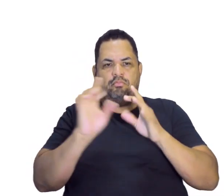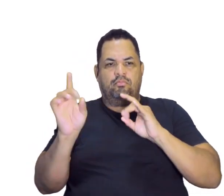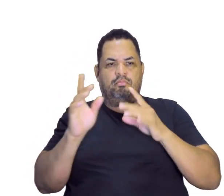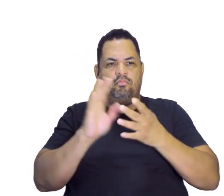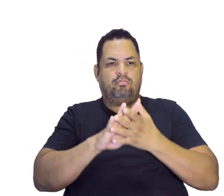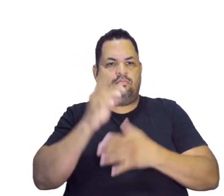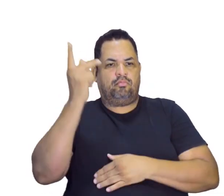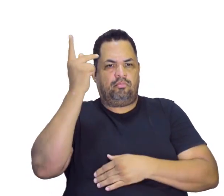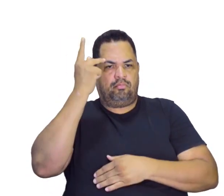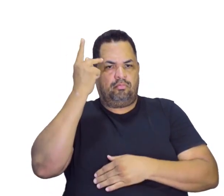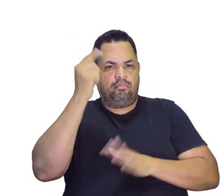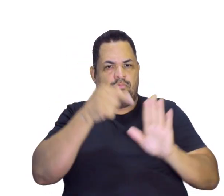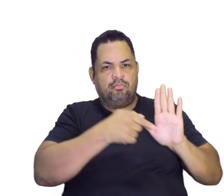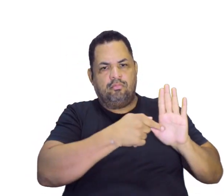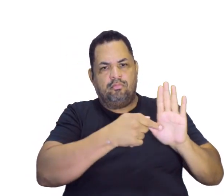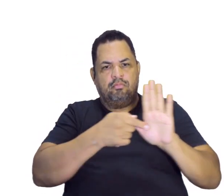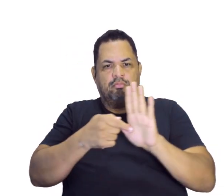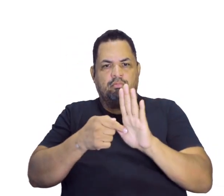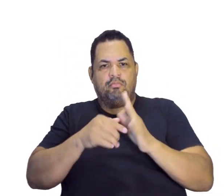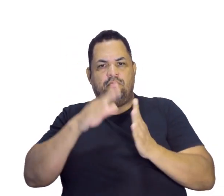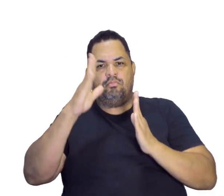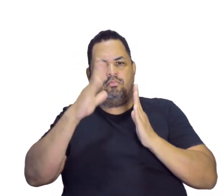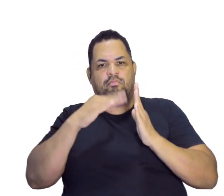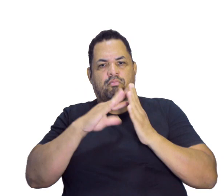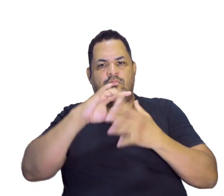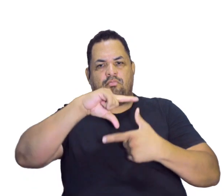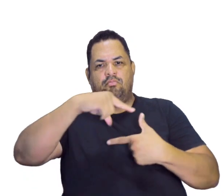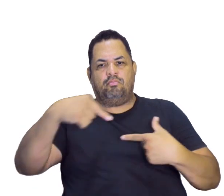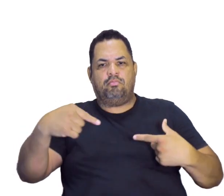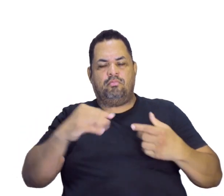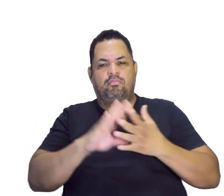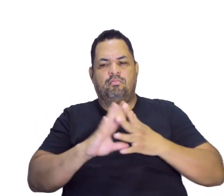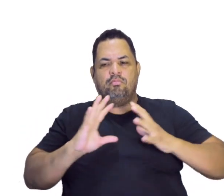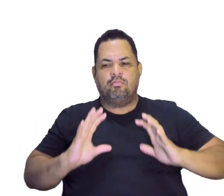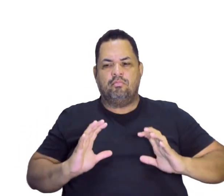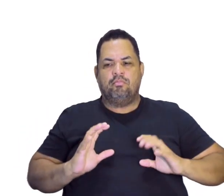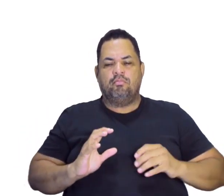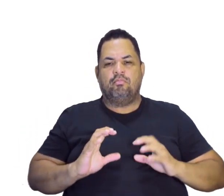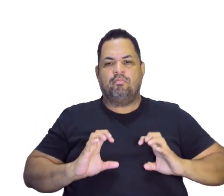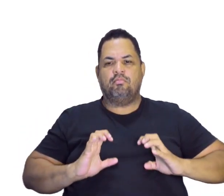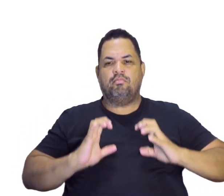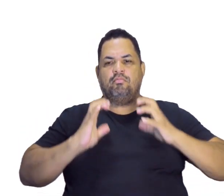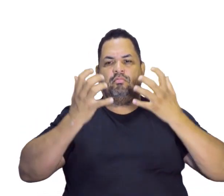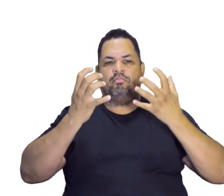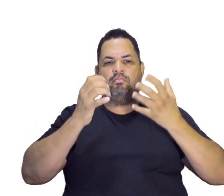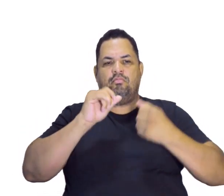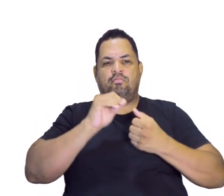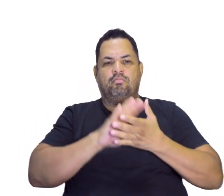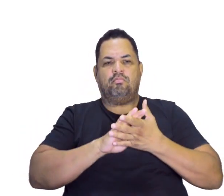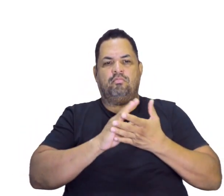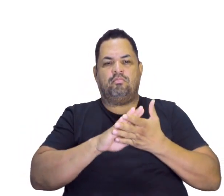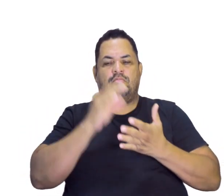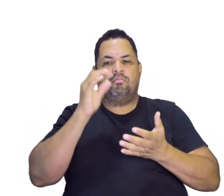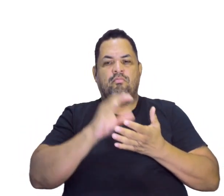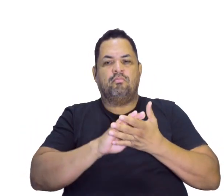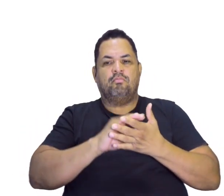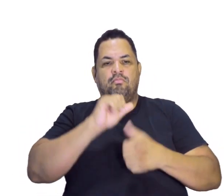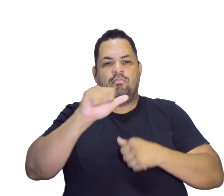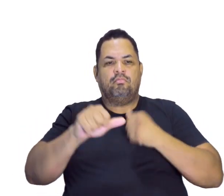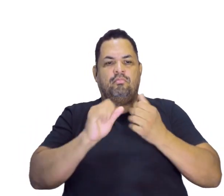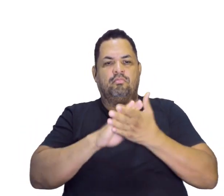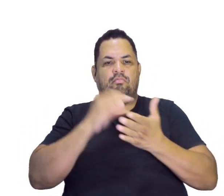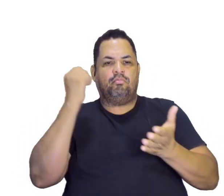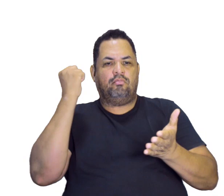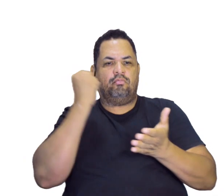São Paulo, na exposição de pintura moderna. Esse evento tornou-se um marco